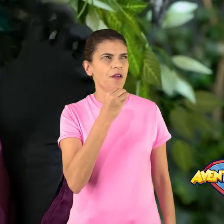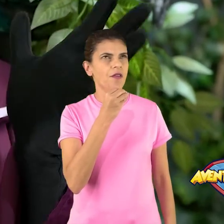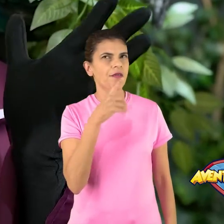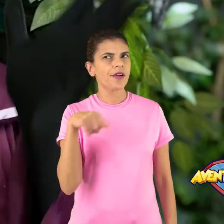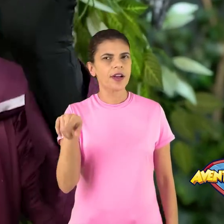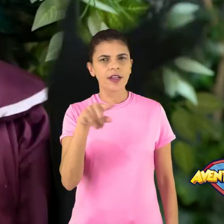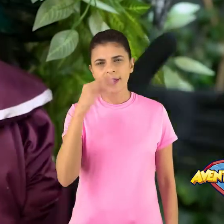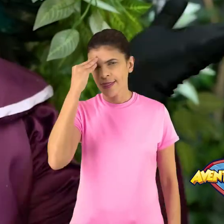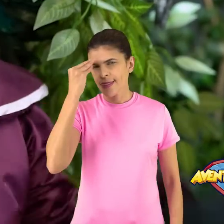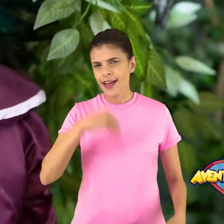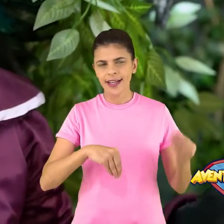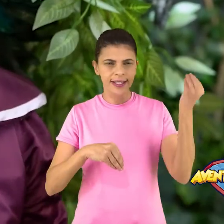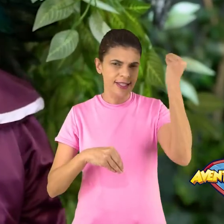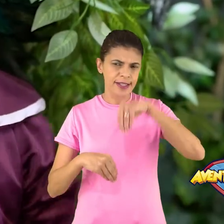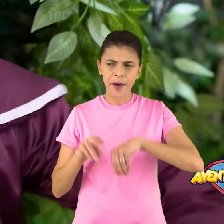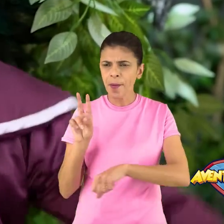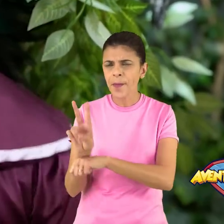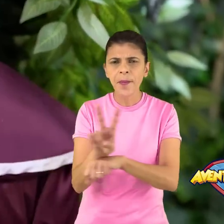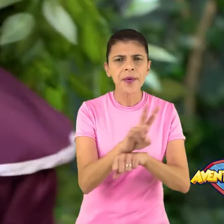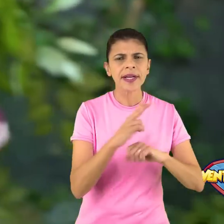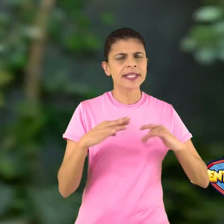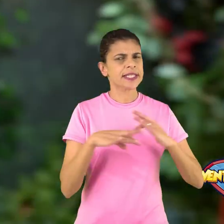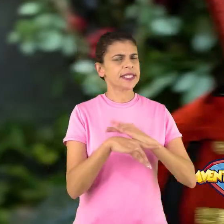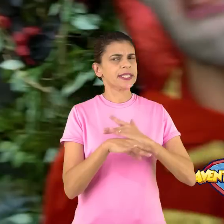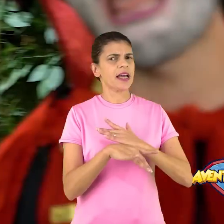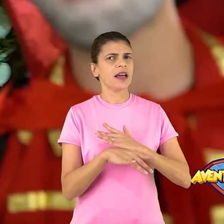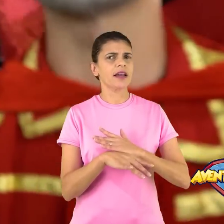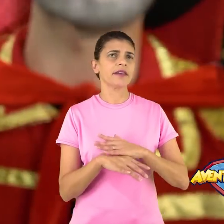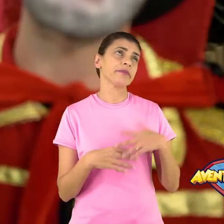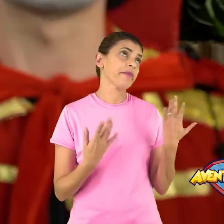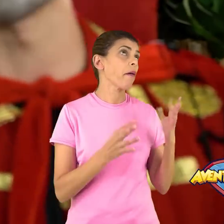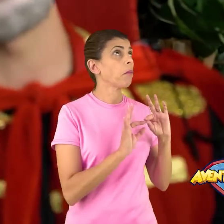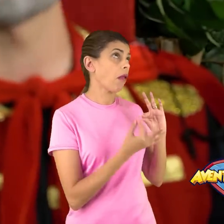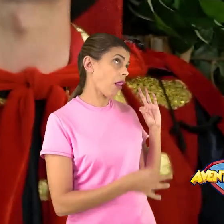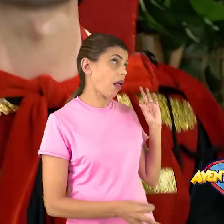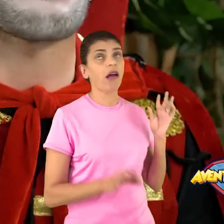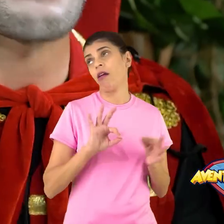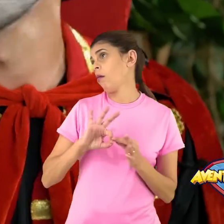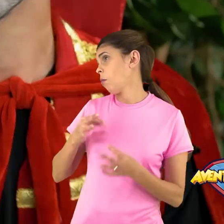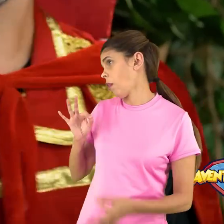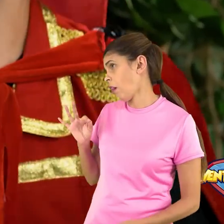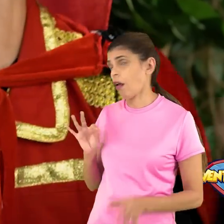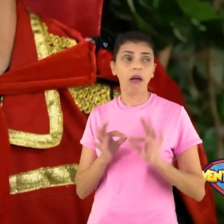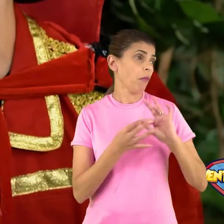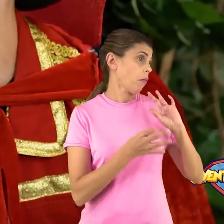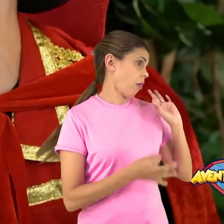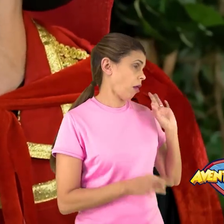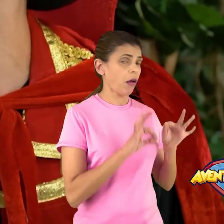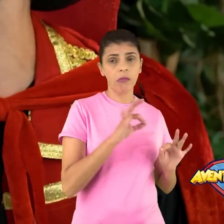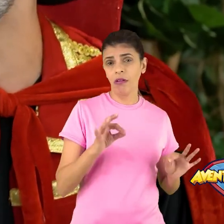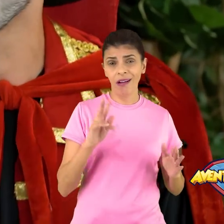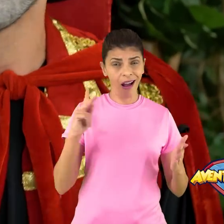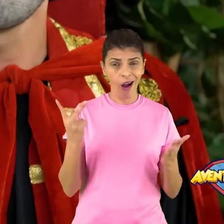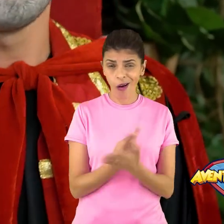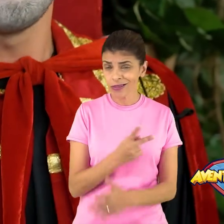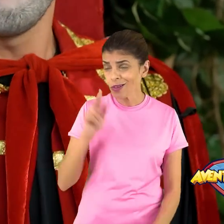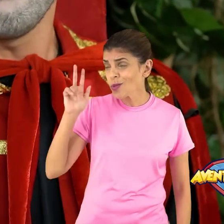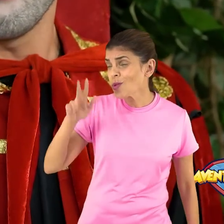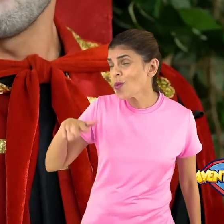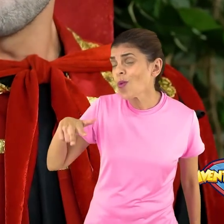eles desistirem de proteger a cidade. Blá, blá, blá, blá. Isso nunca vai acontecer.